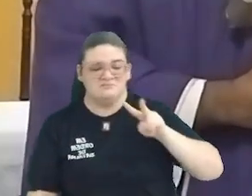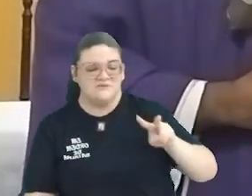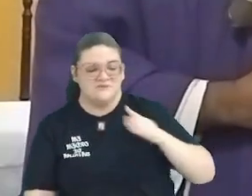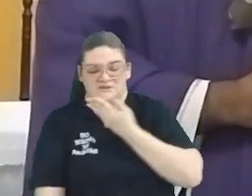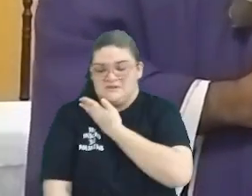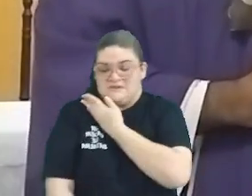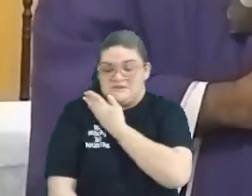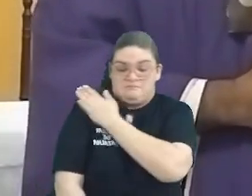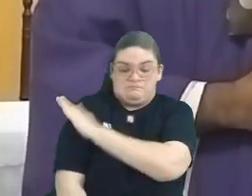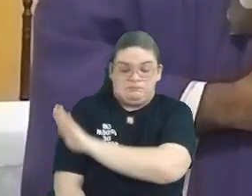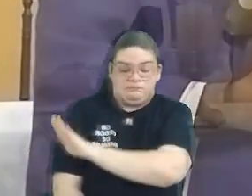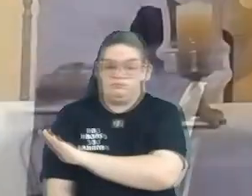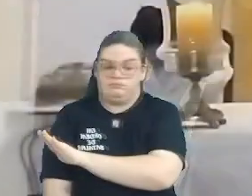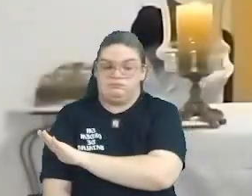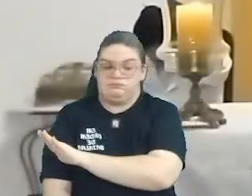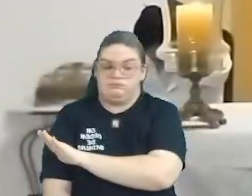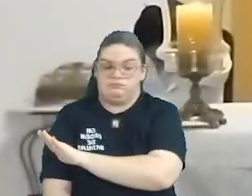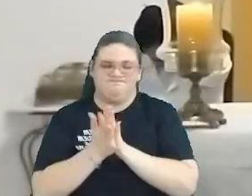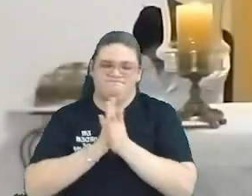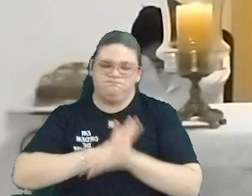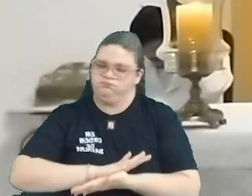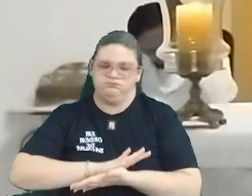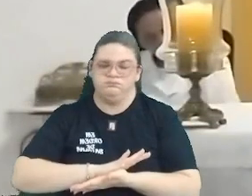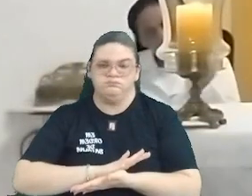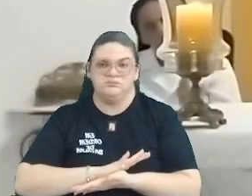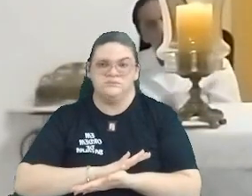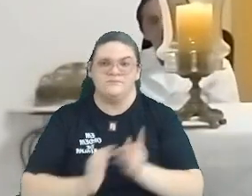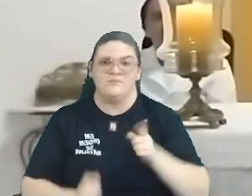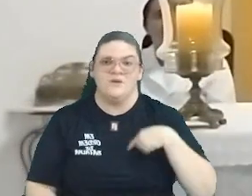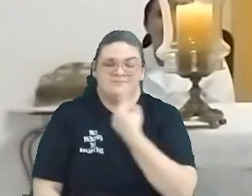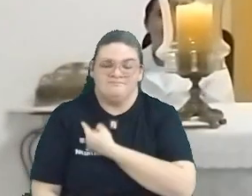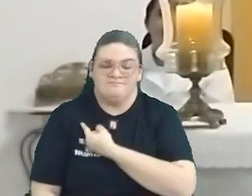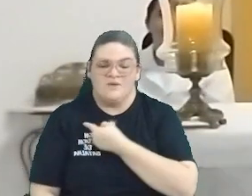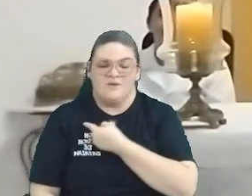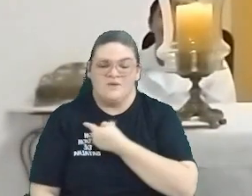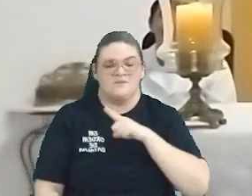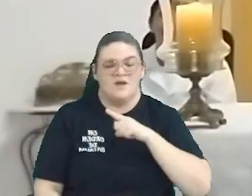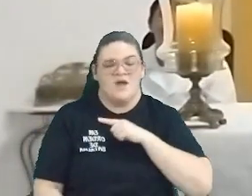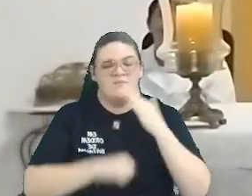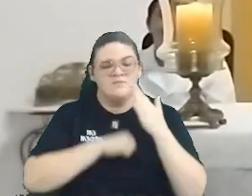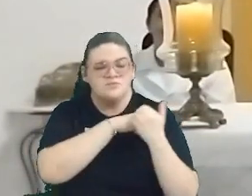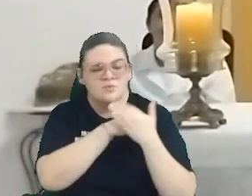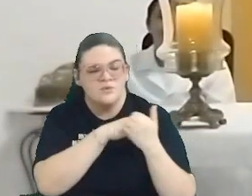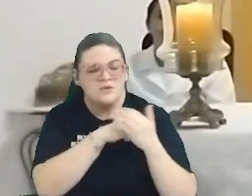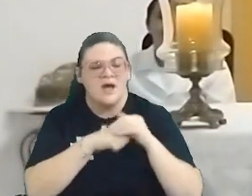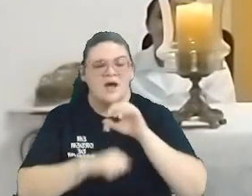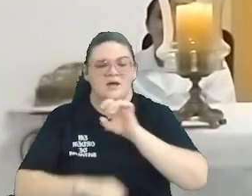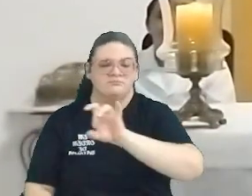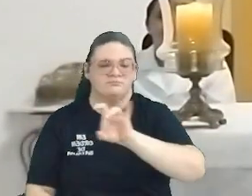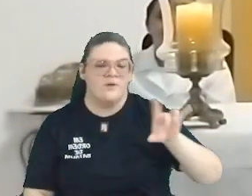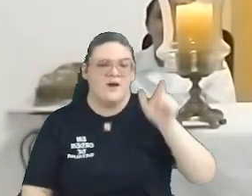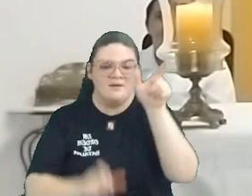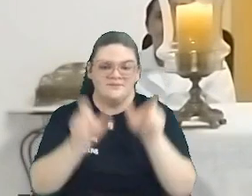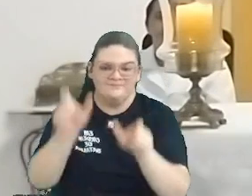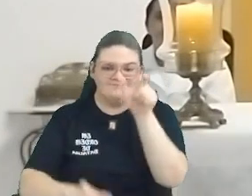de marginalização. Irmãos e irmãs, tenhamos o zelo pelo cuidado com o templo do Senhor.